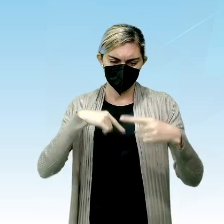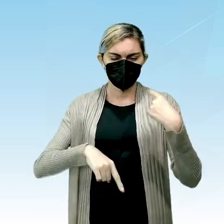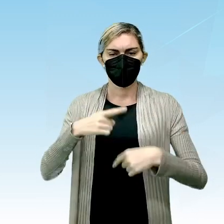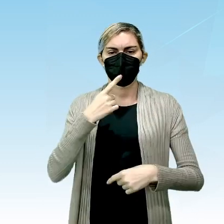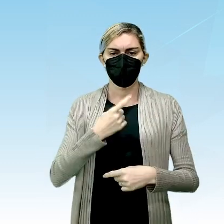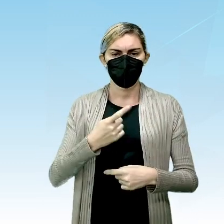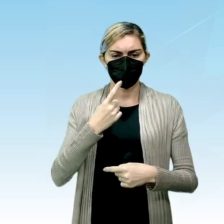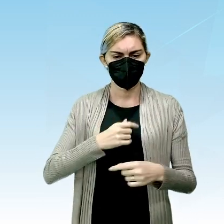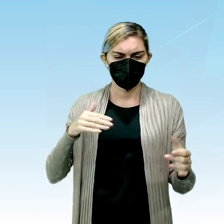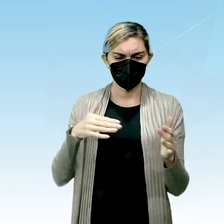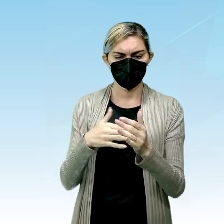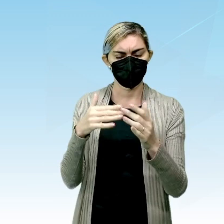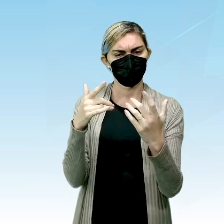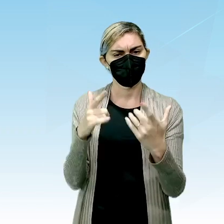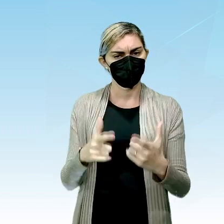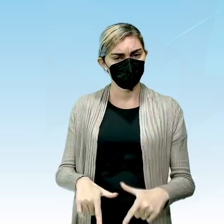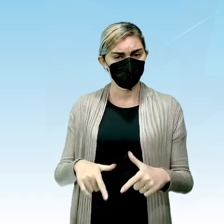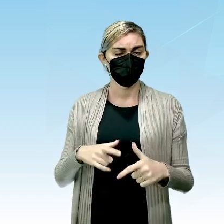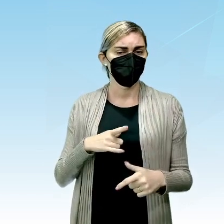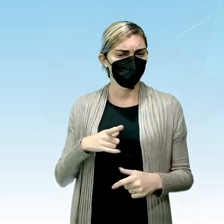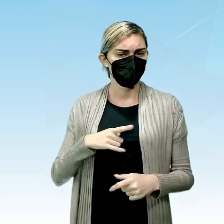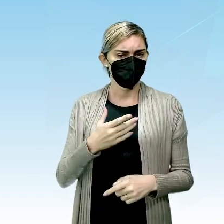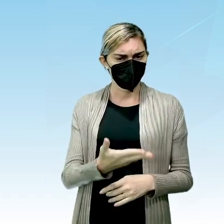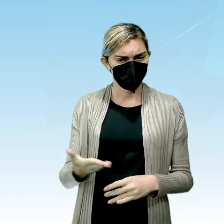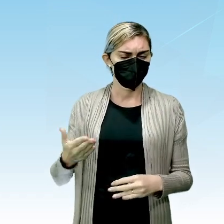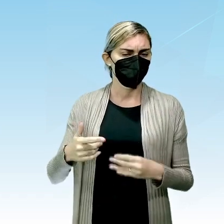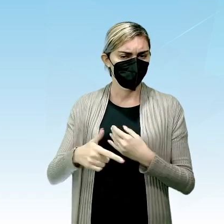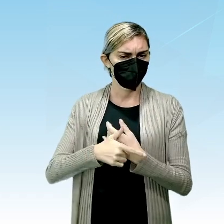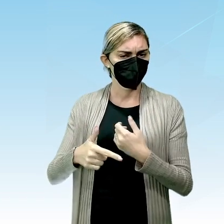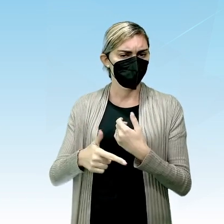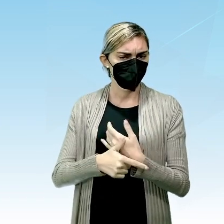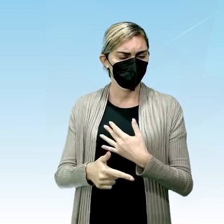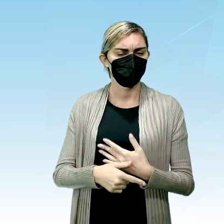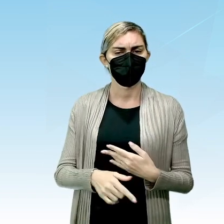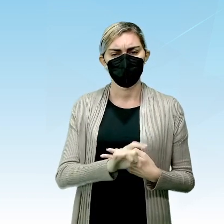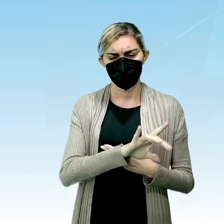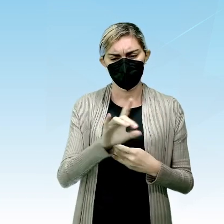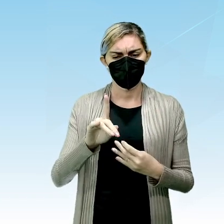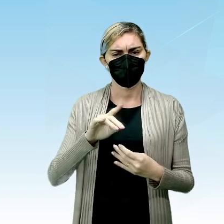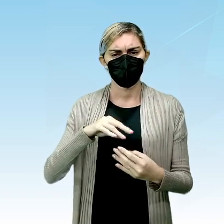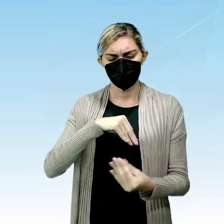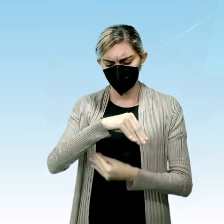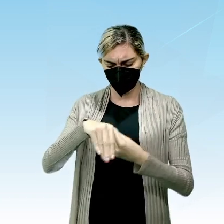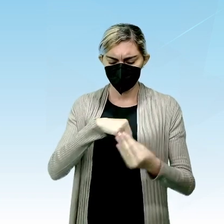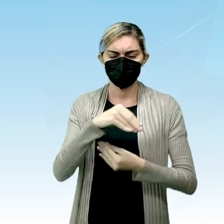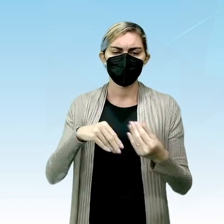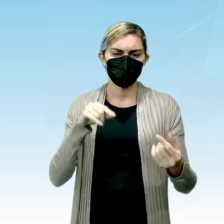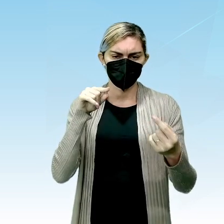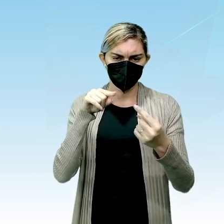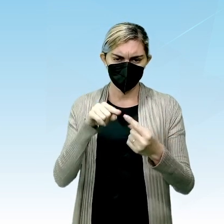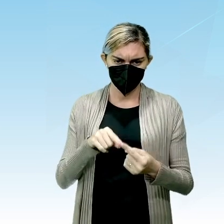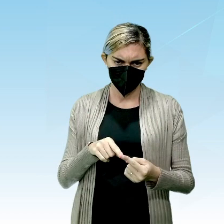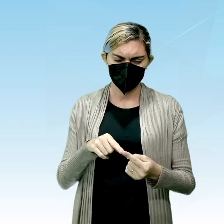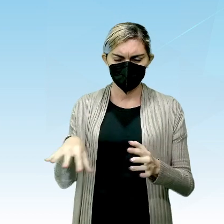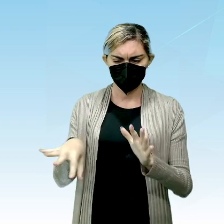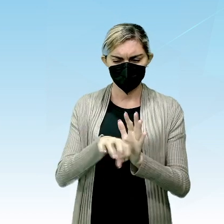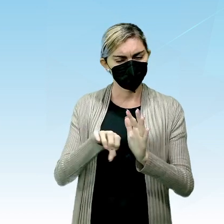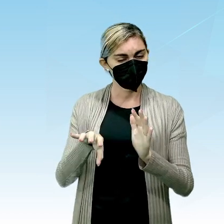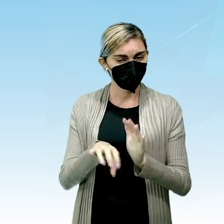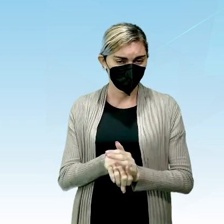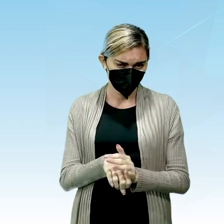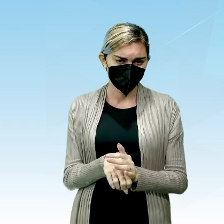sangue até o local onde exerce ali o seu papel. Cada hormônio ele vai se ligar a receptores que